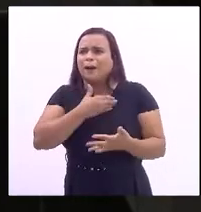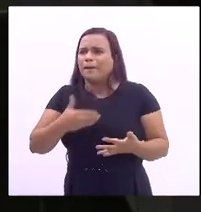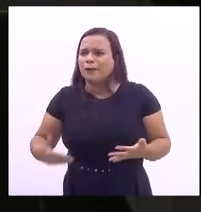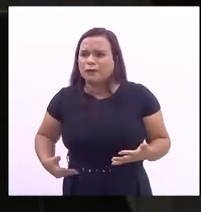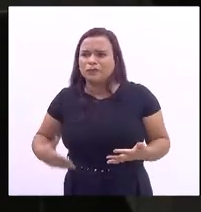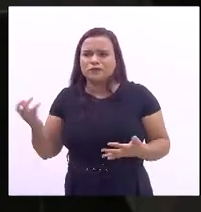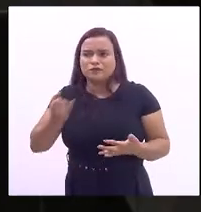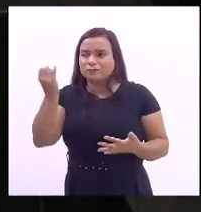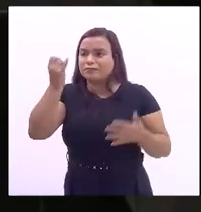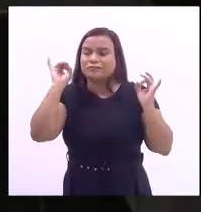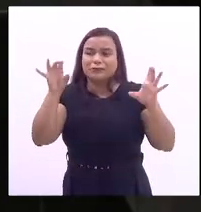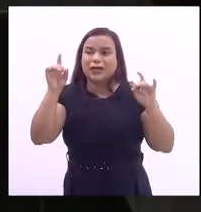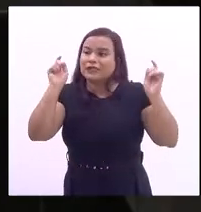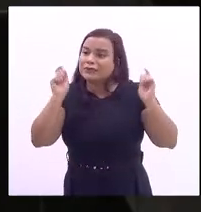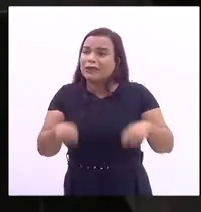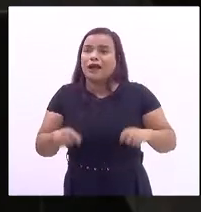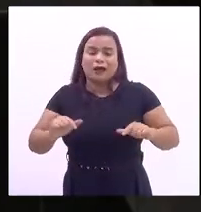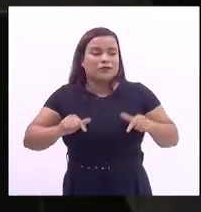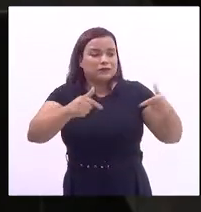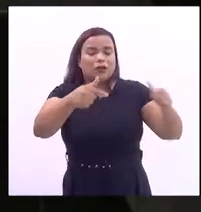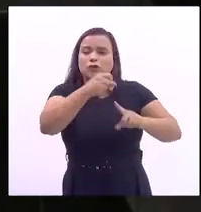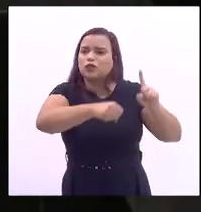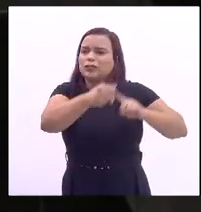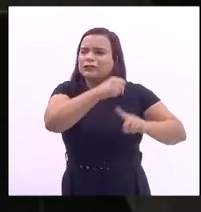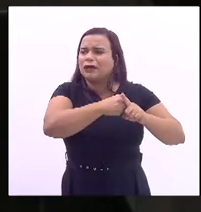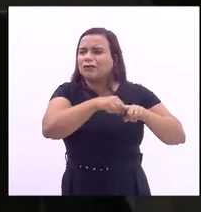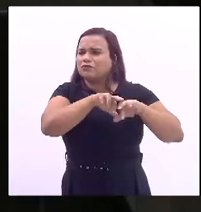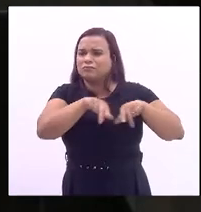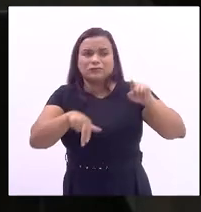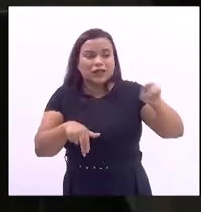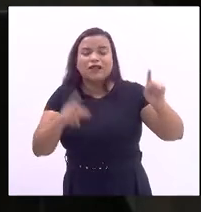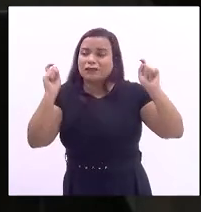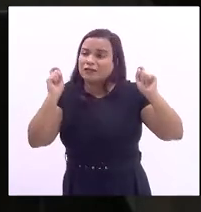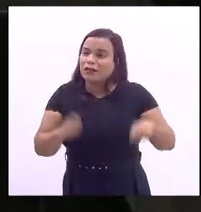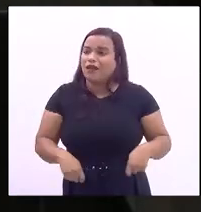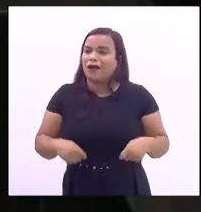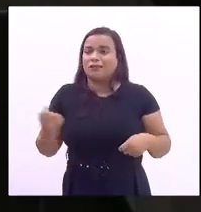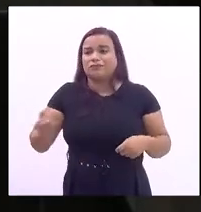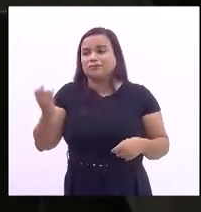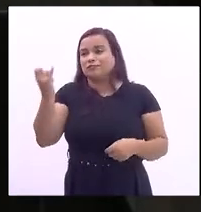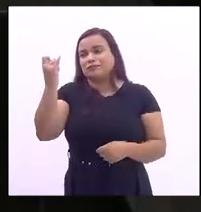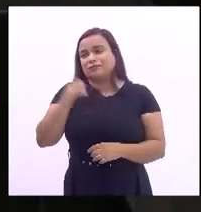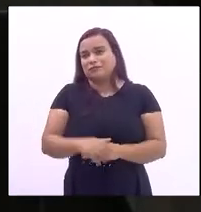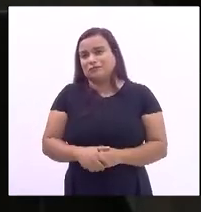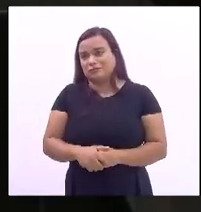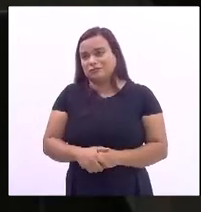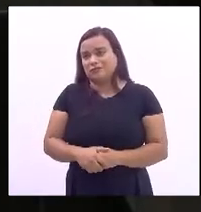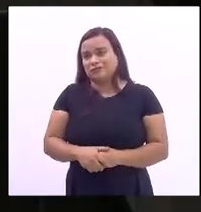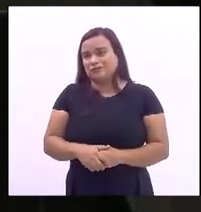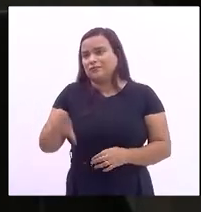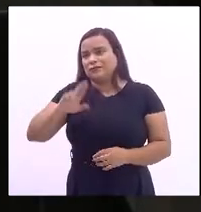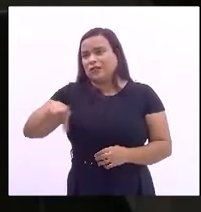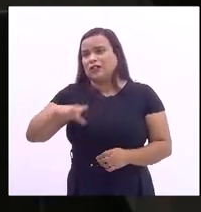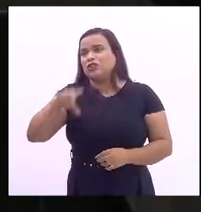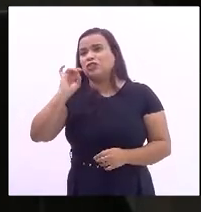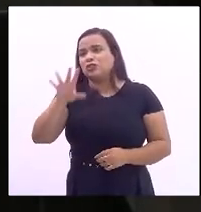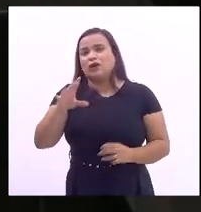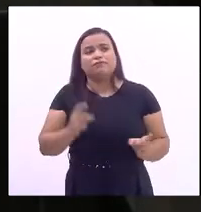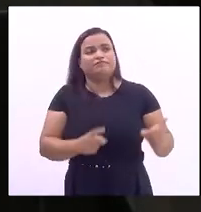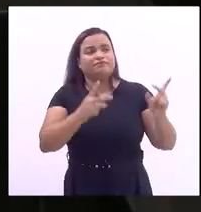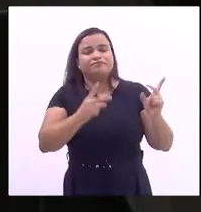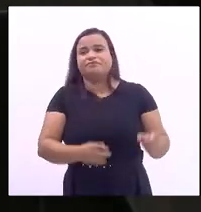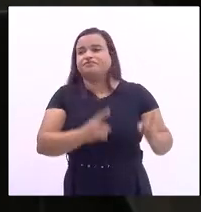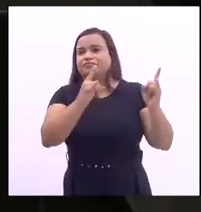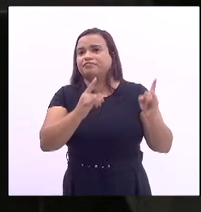excepcionais fins sociais excepcionais e não uma mera ali amassam